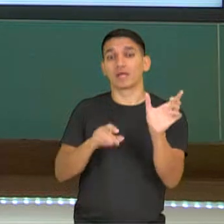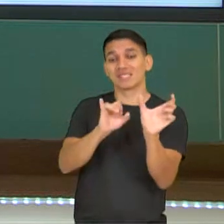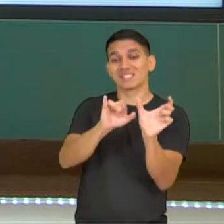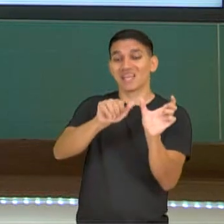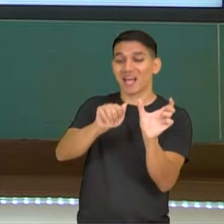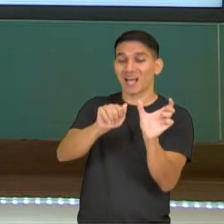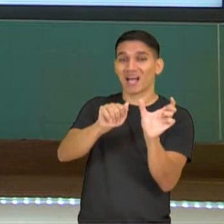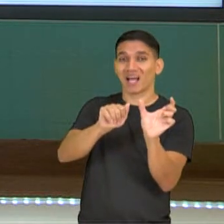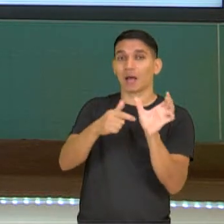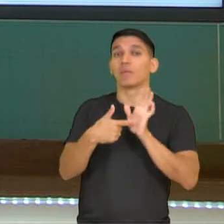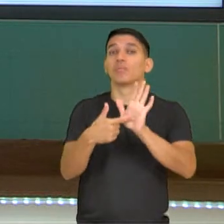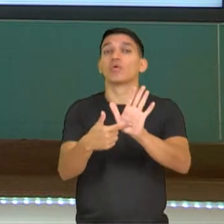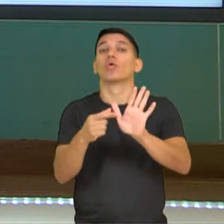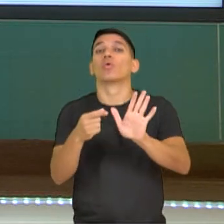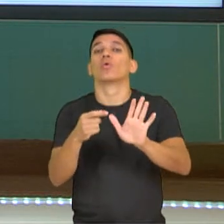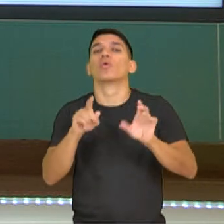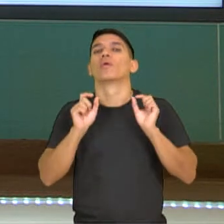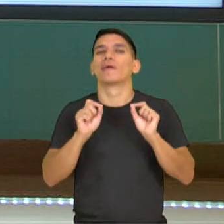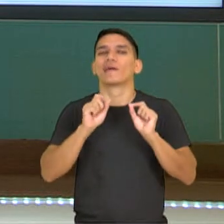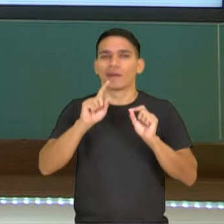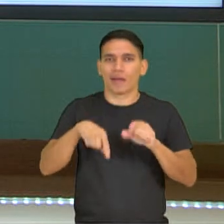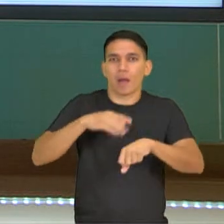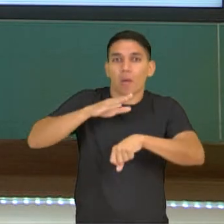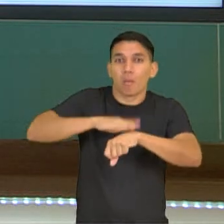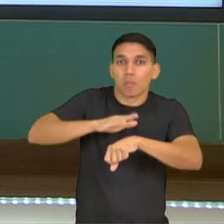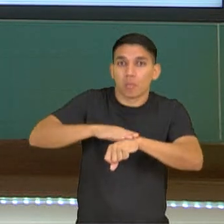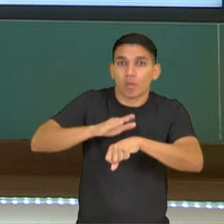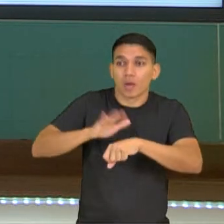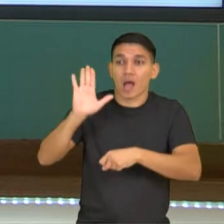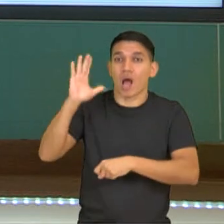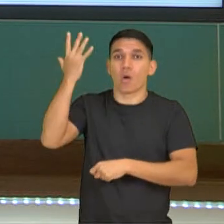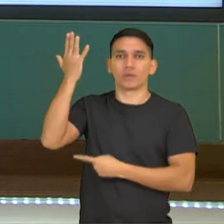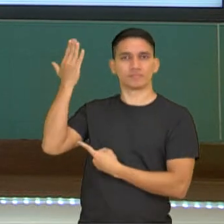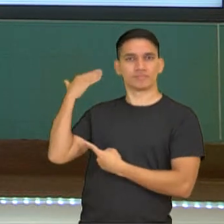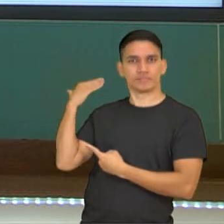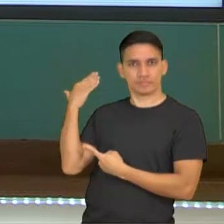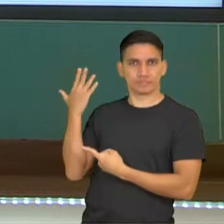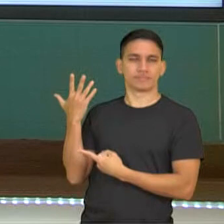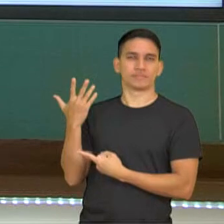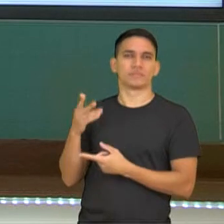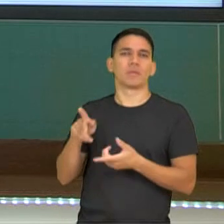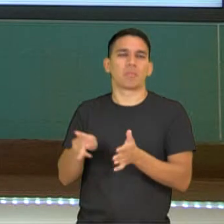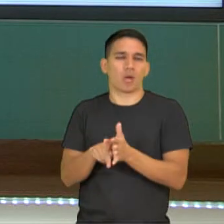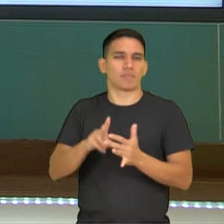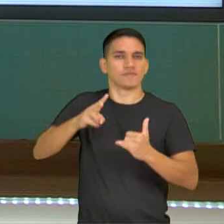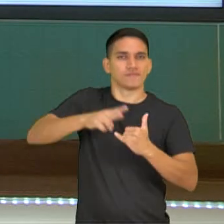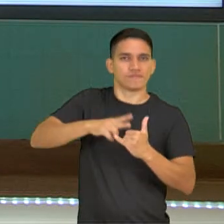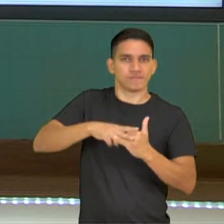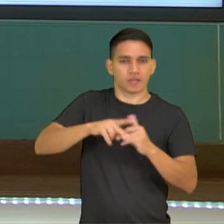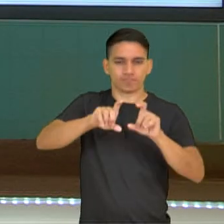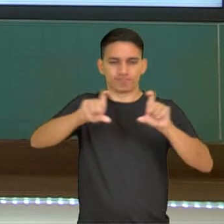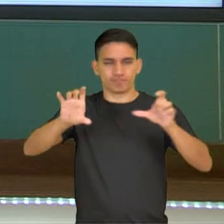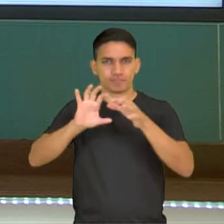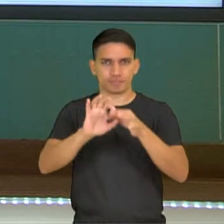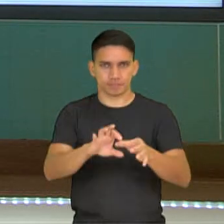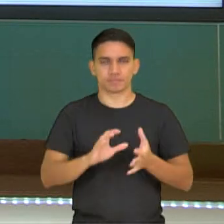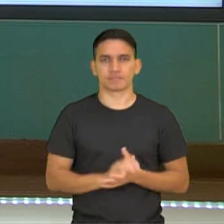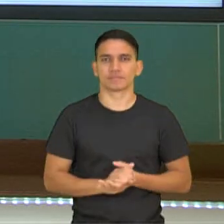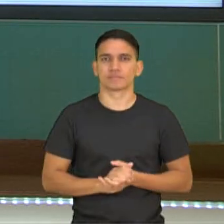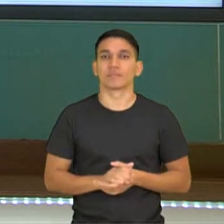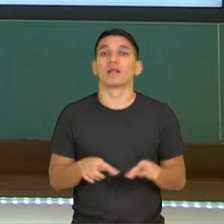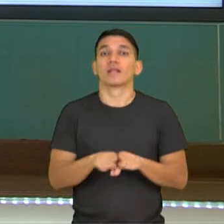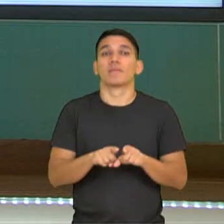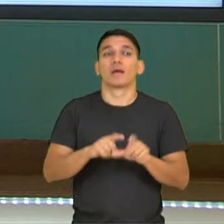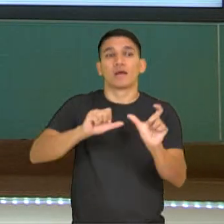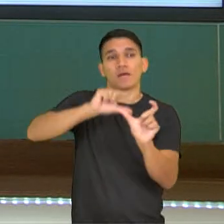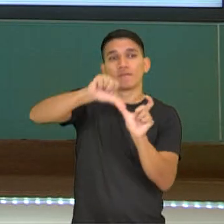IA, indicando, né, também o tempo e o modo no qual o verbo se insere. Nós podemos fazer a